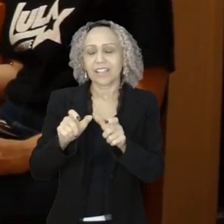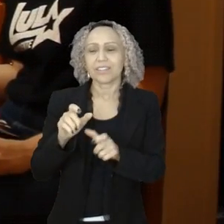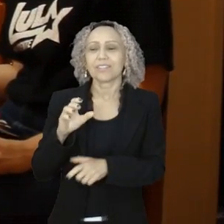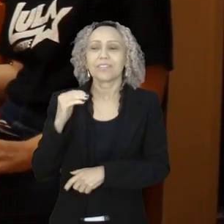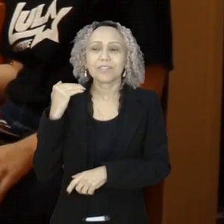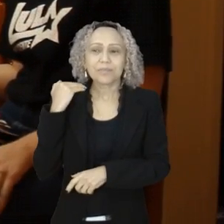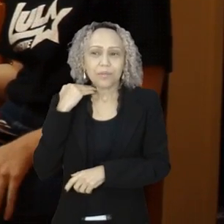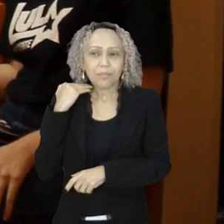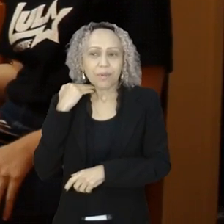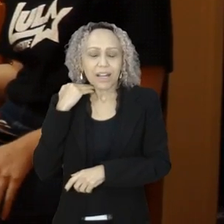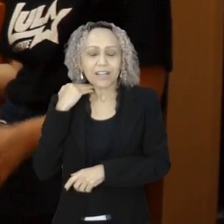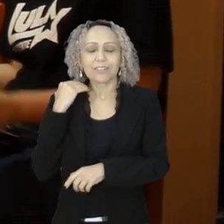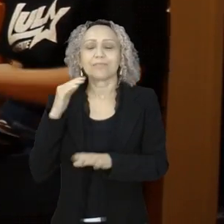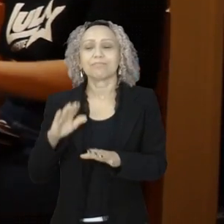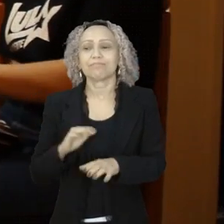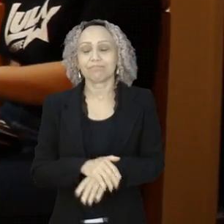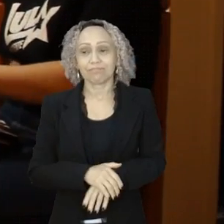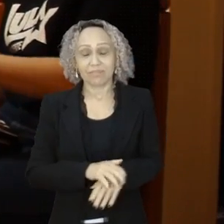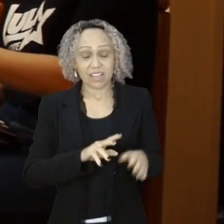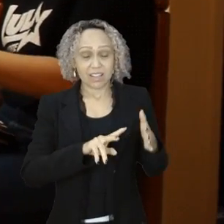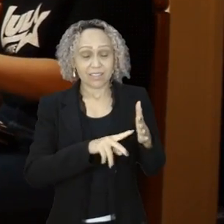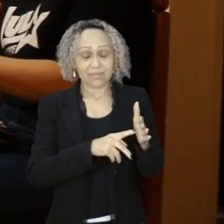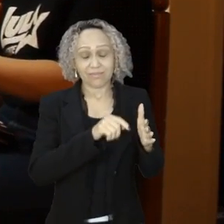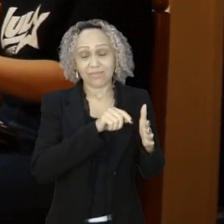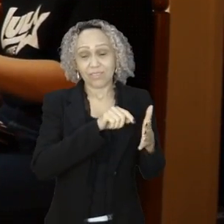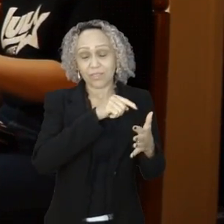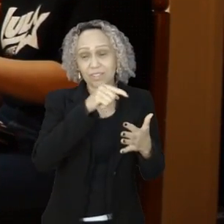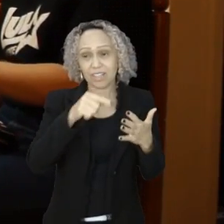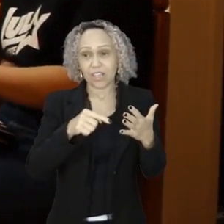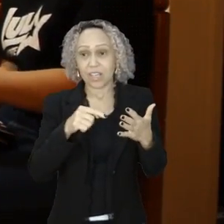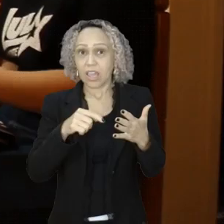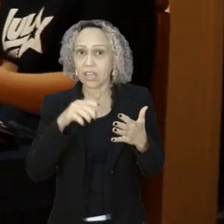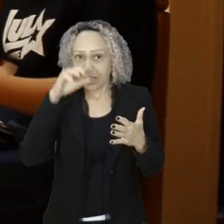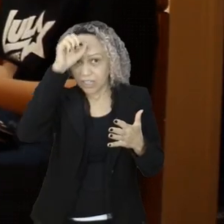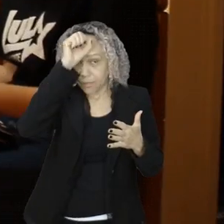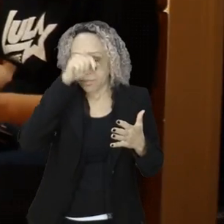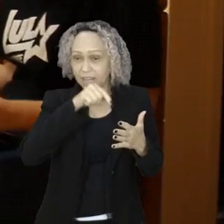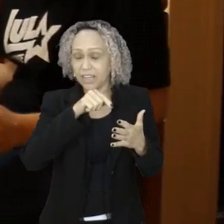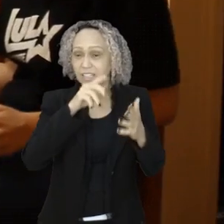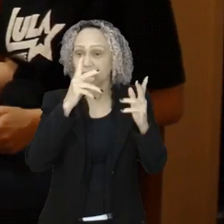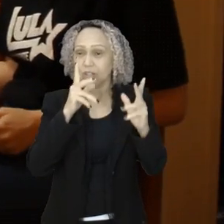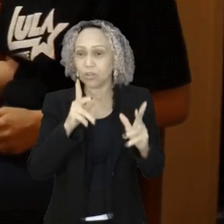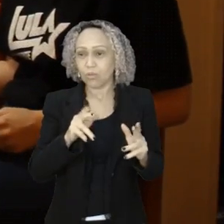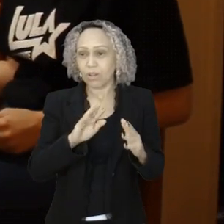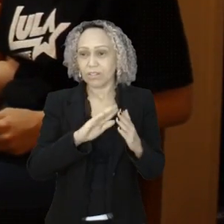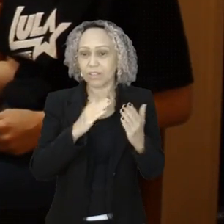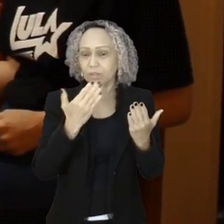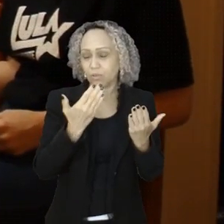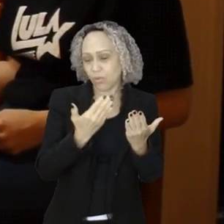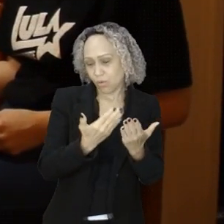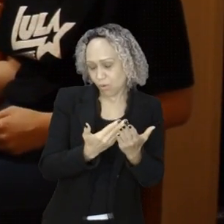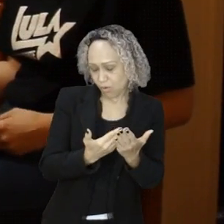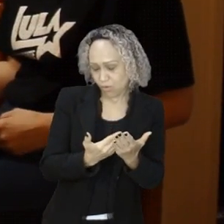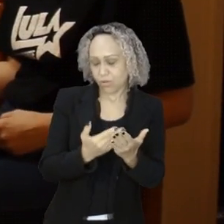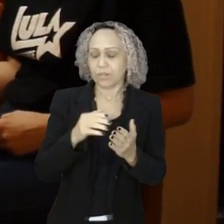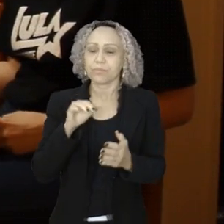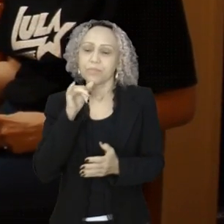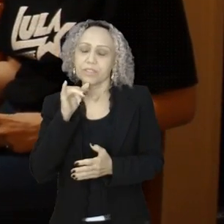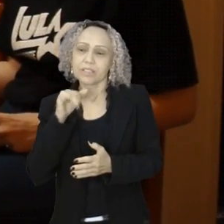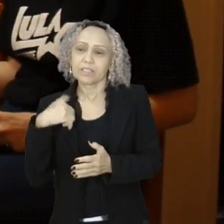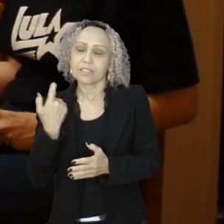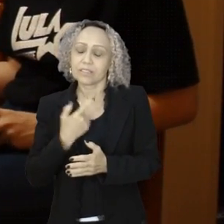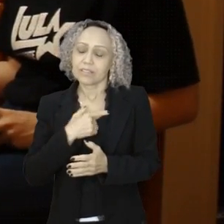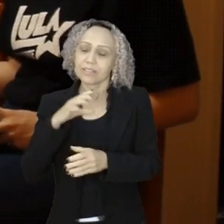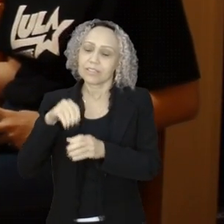mais além da importantes. escola que a gente tem com a família, da gente, com a comunidade, né? É verdade. E essas